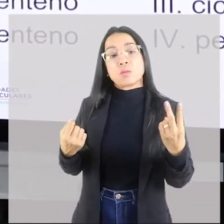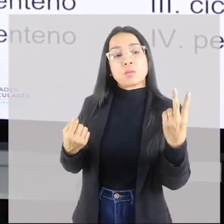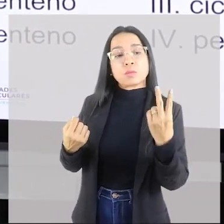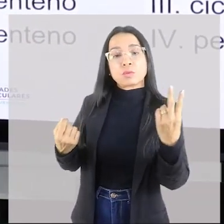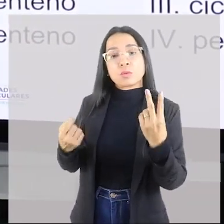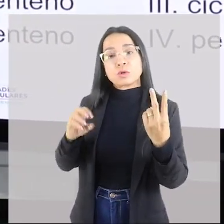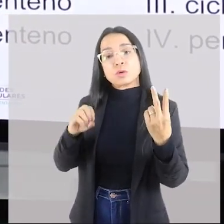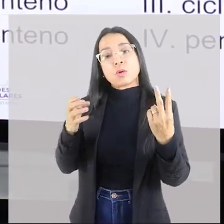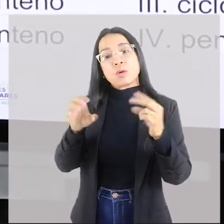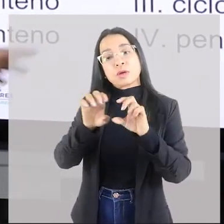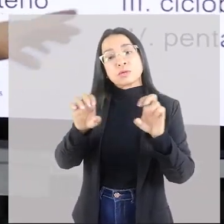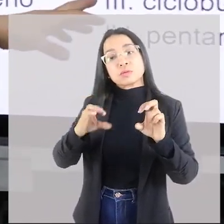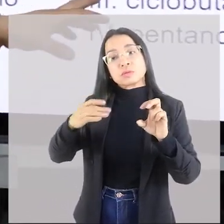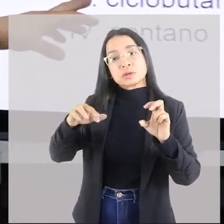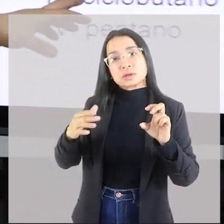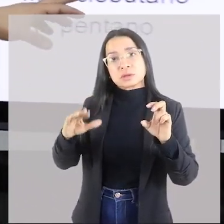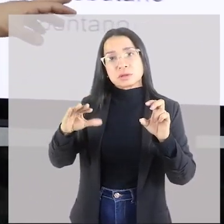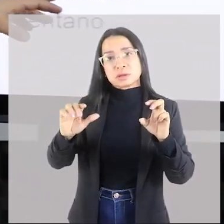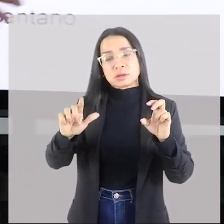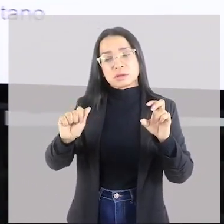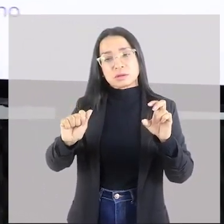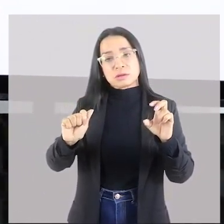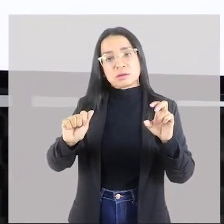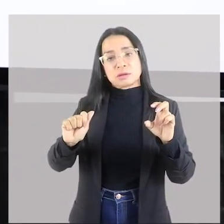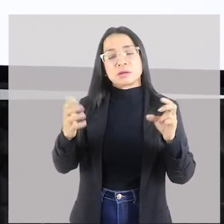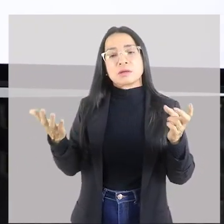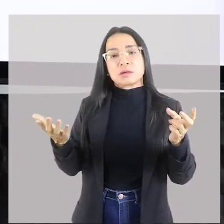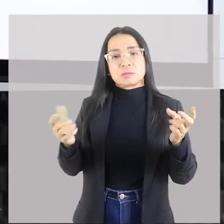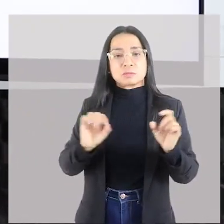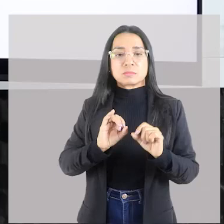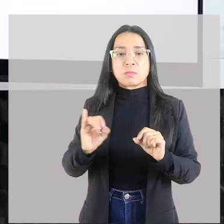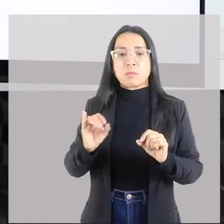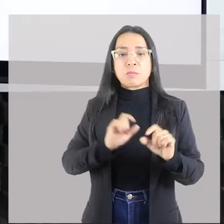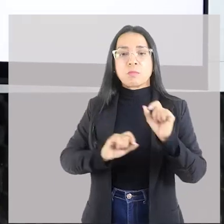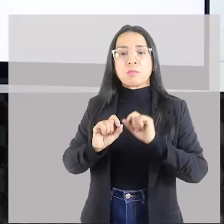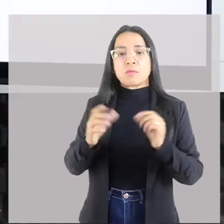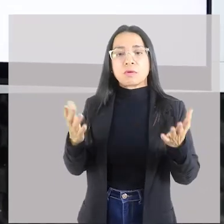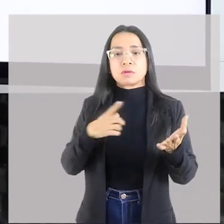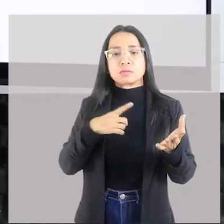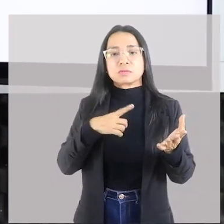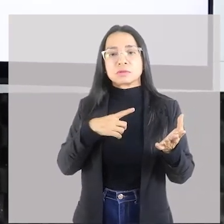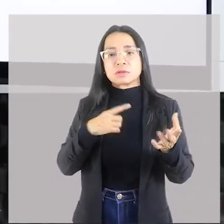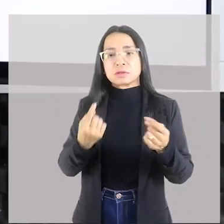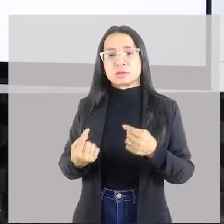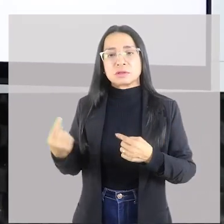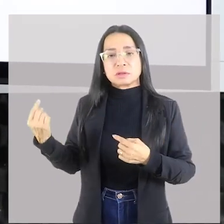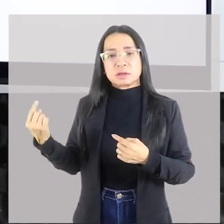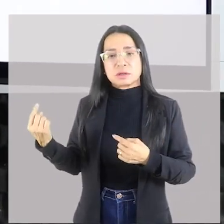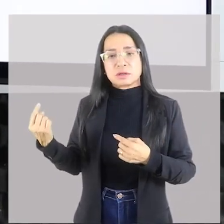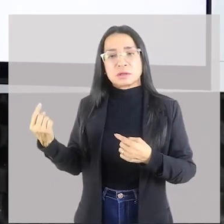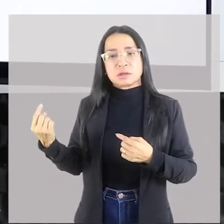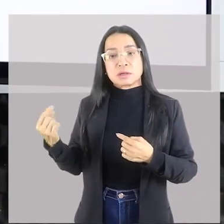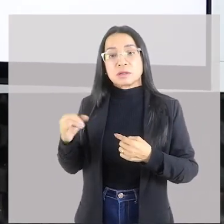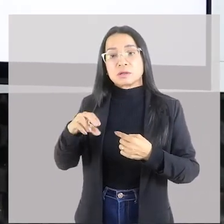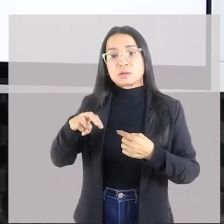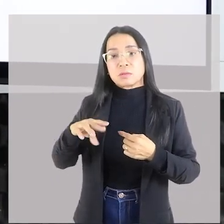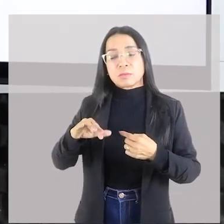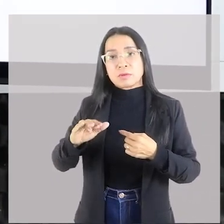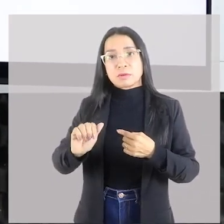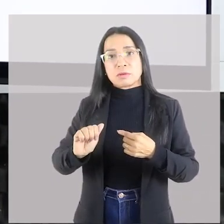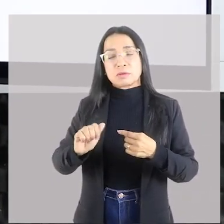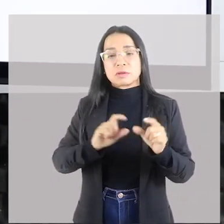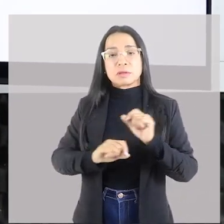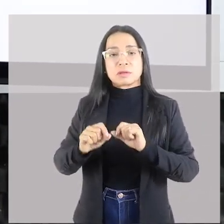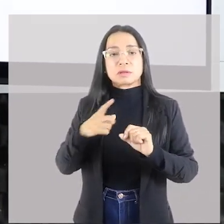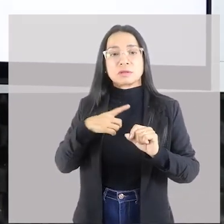cíclica. Estrutura cíclica eu tenho aqui, mas só o fato de ter estrutura cíclica não quer dizer que eu tenho isomeria geométrica. Porque além de ter